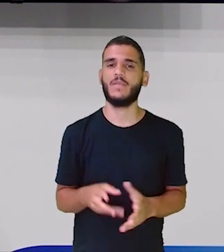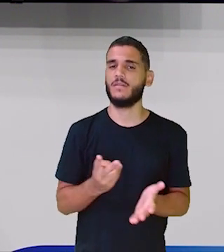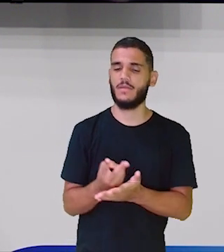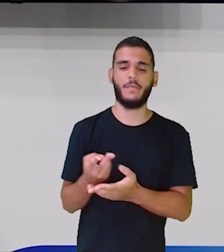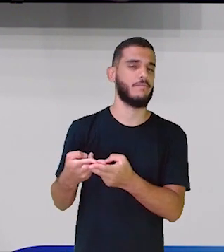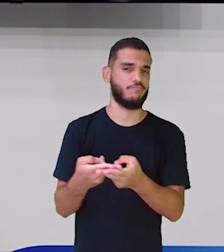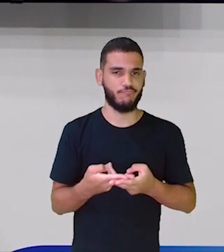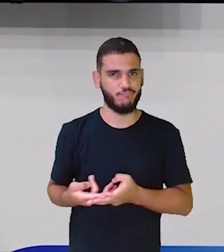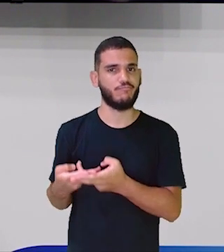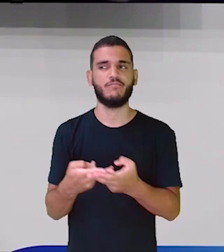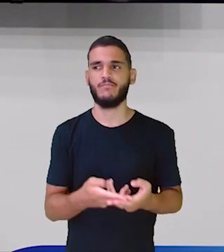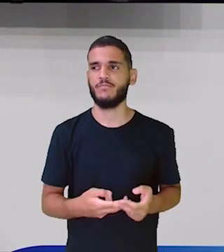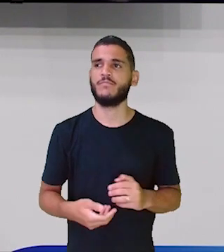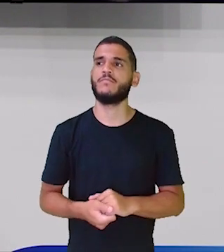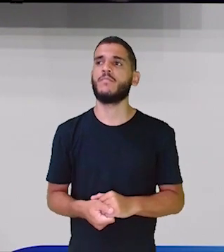pauta escrita.